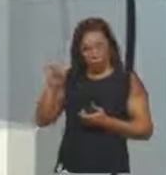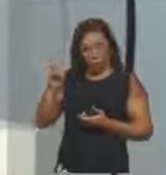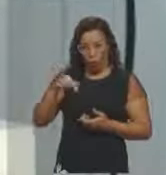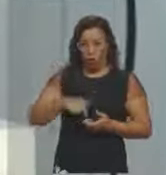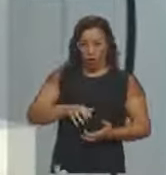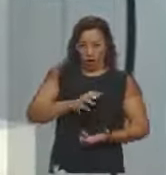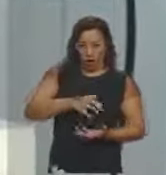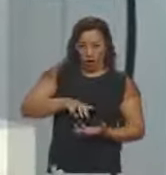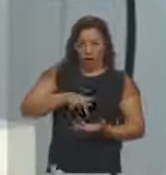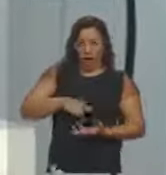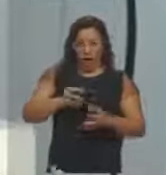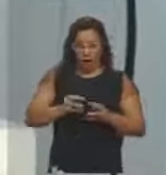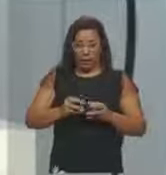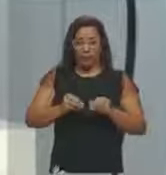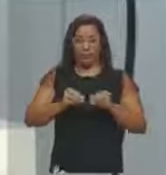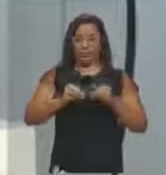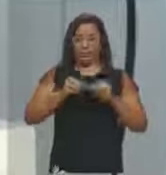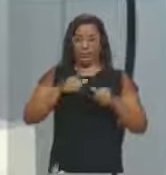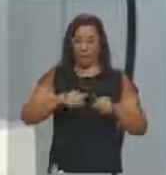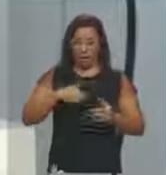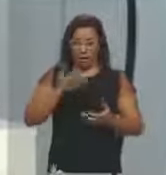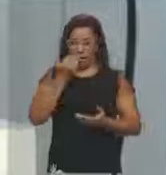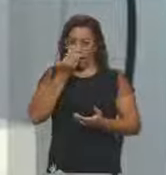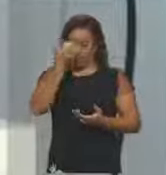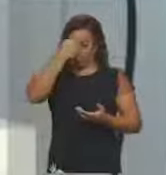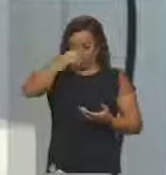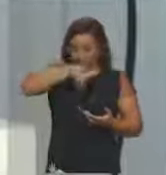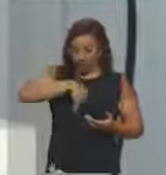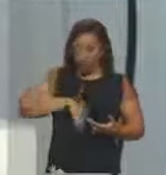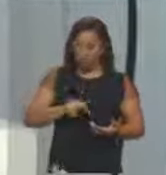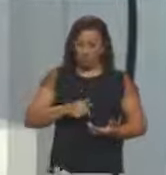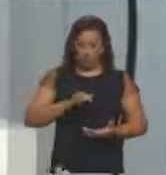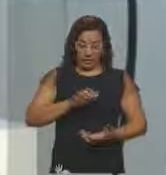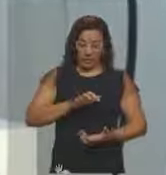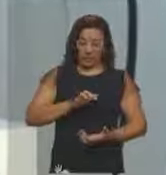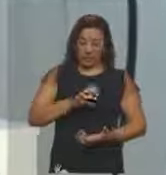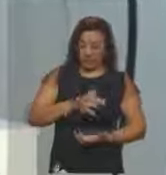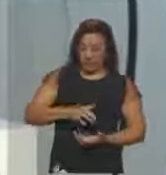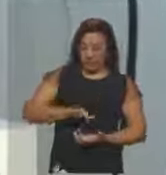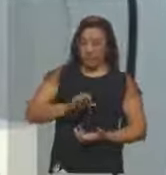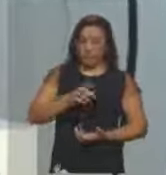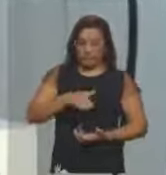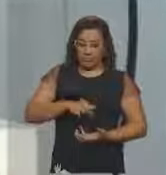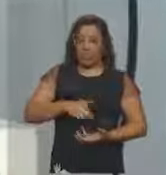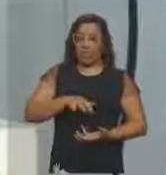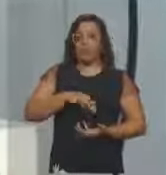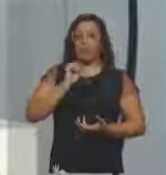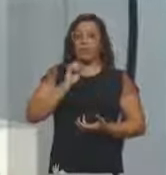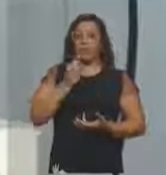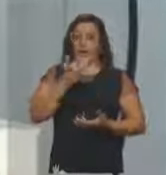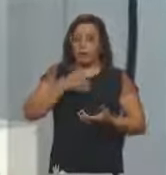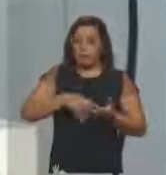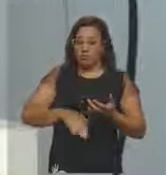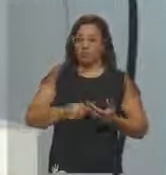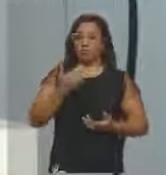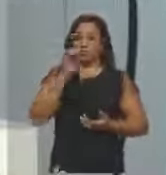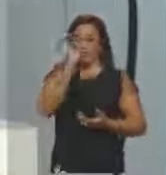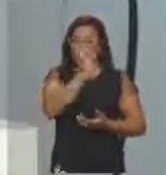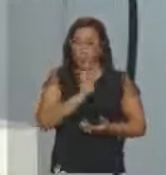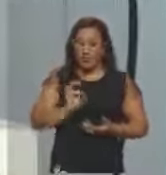quando o alimento recebe o ácido clorídrico, ele vai decompor as moléculas de proteína ainda no